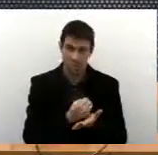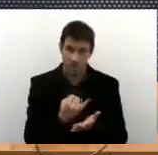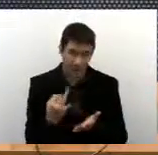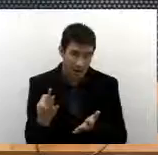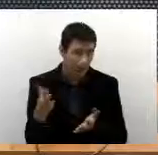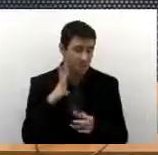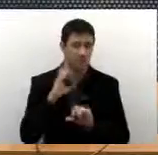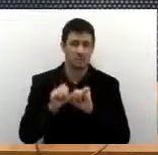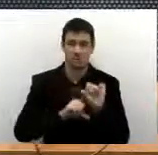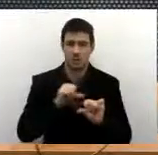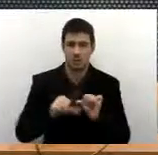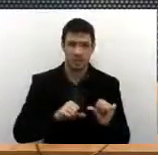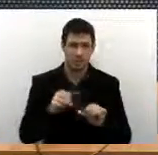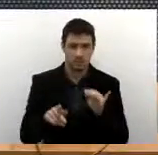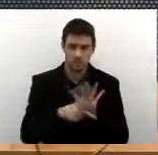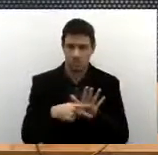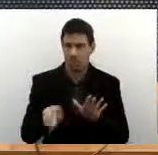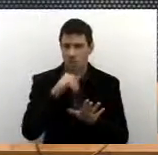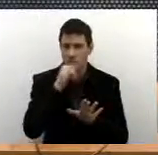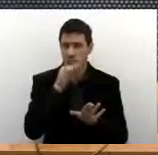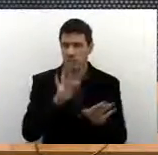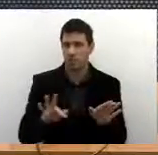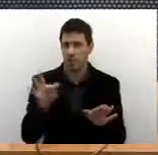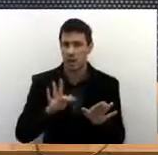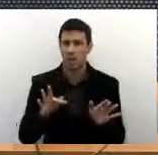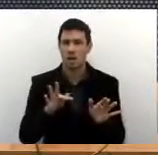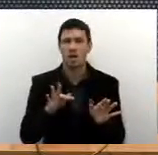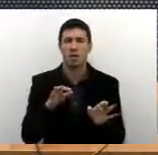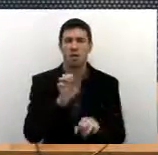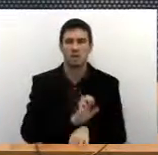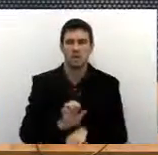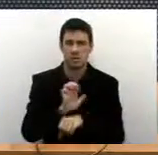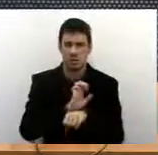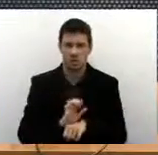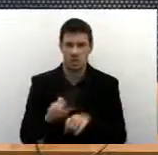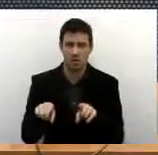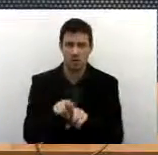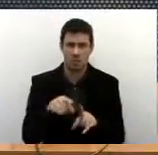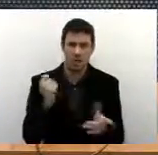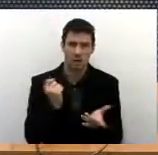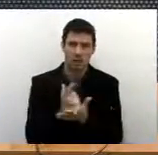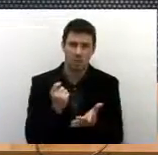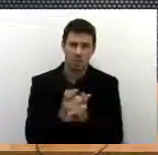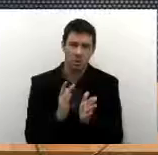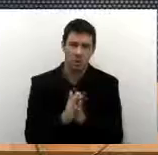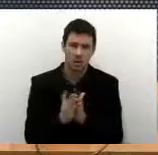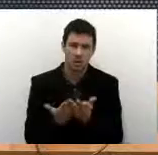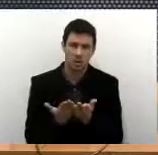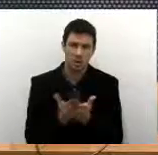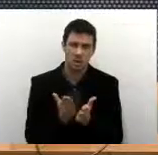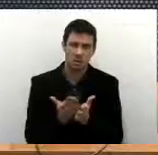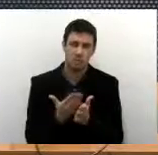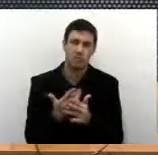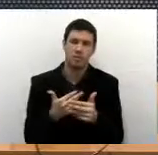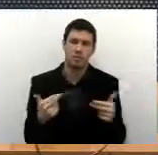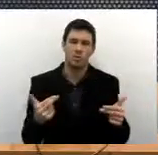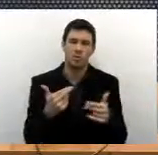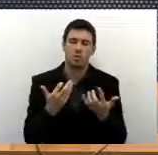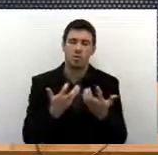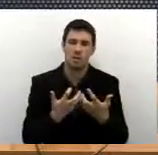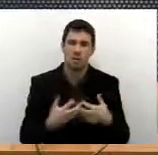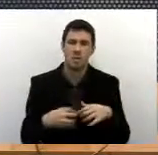na legislação federal e estadual e aquisição de livros, de equipamentos, para que a gente possa